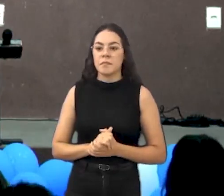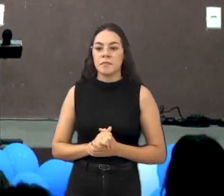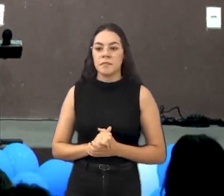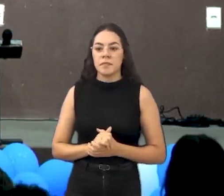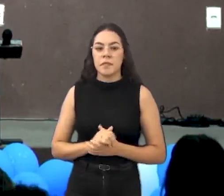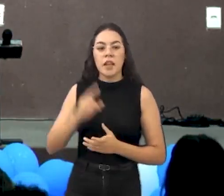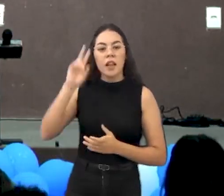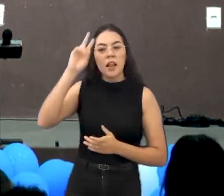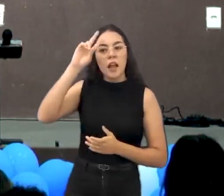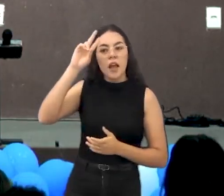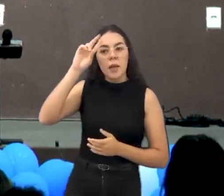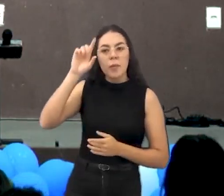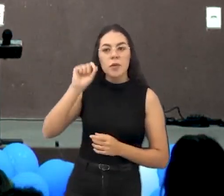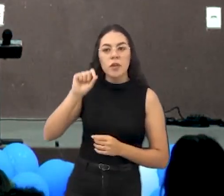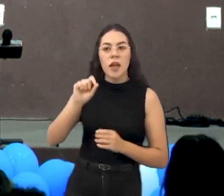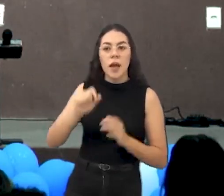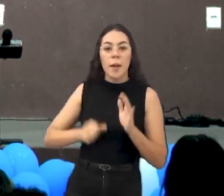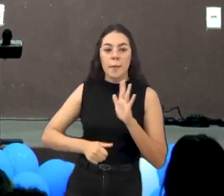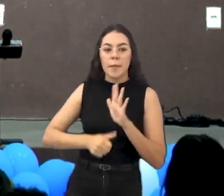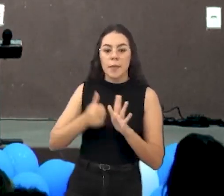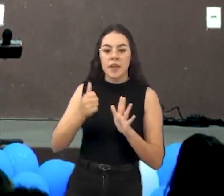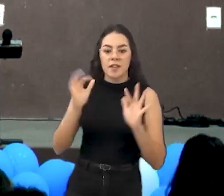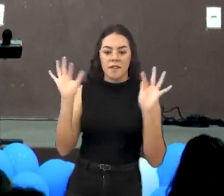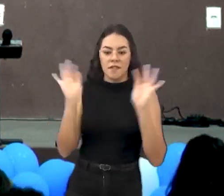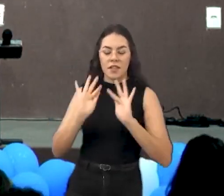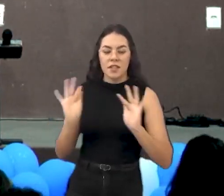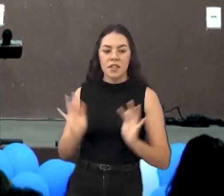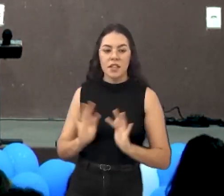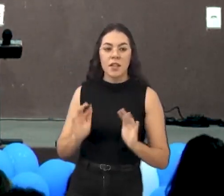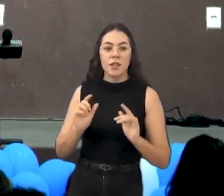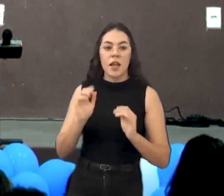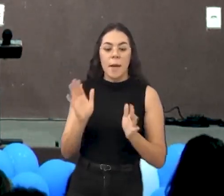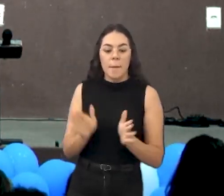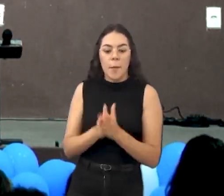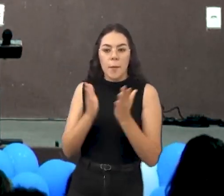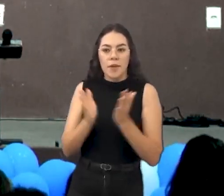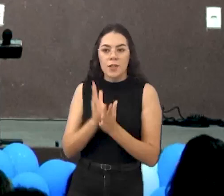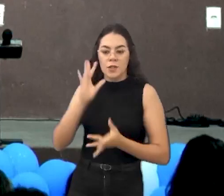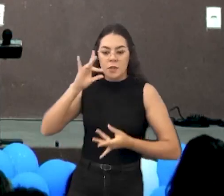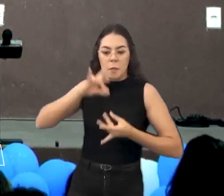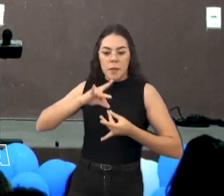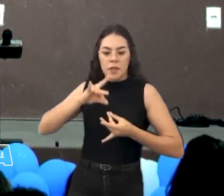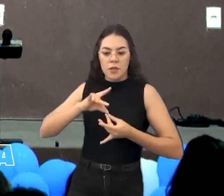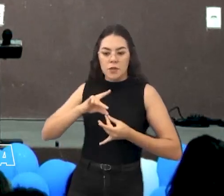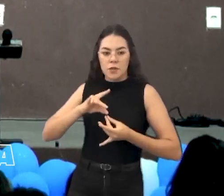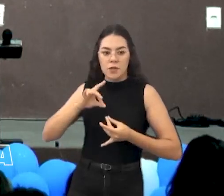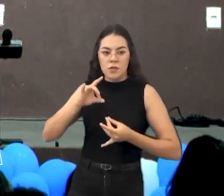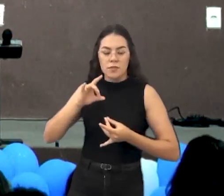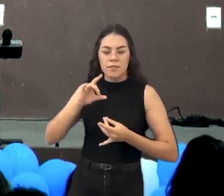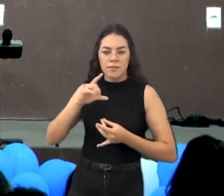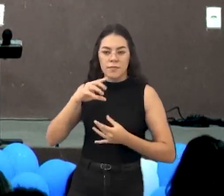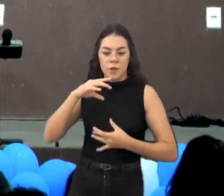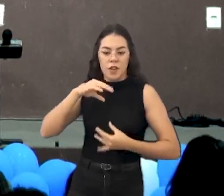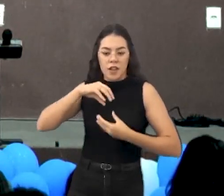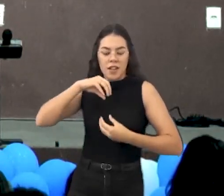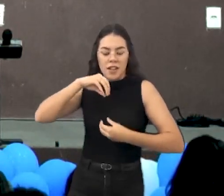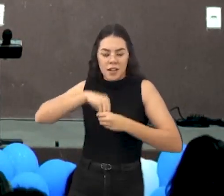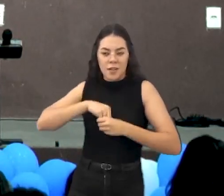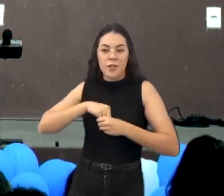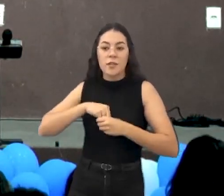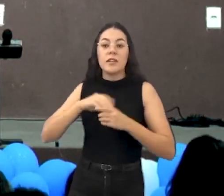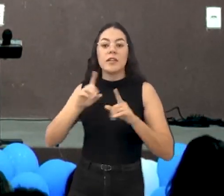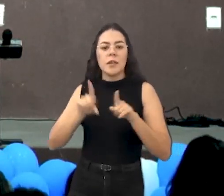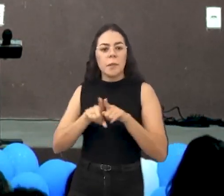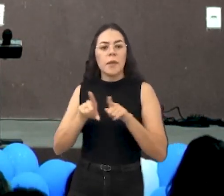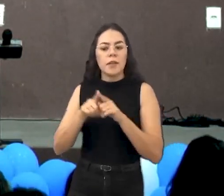Lembre-se que a gente veio da bem-aventurança anterior, em que a pobreza está no espírito do homem, não no seu bolso. É nessa mesma perspectiva